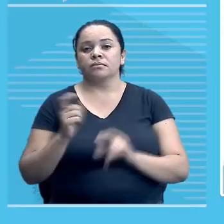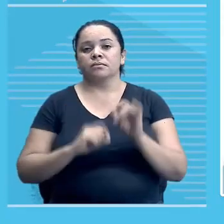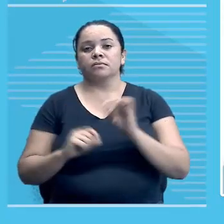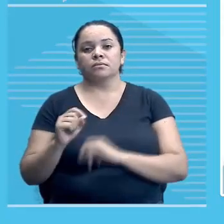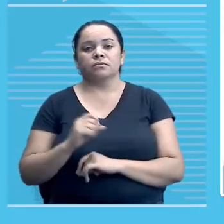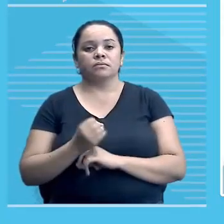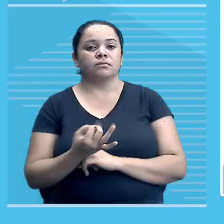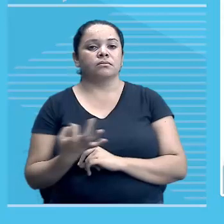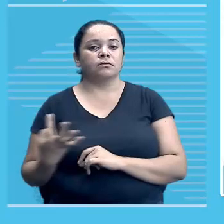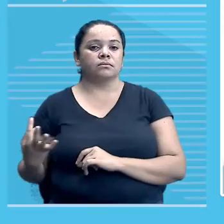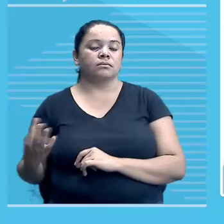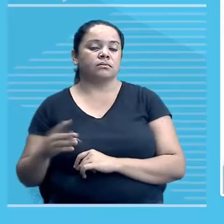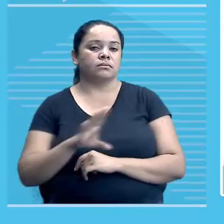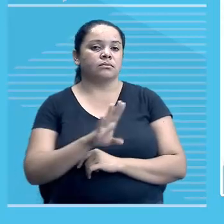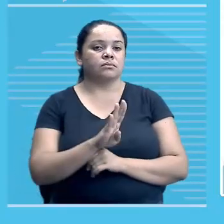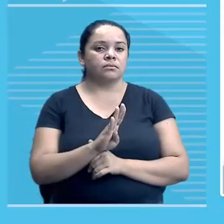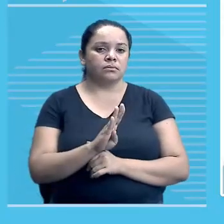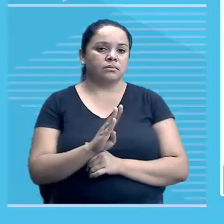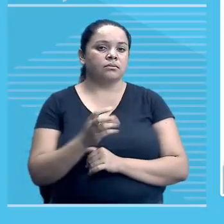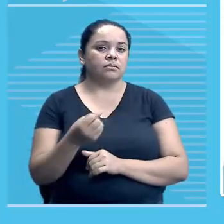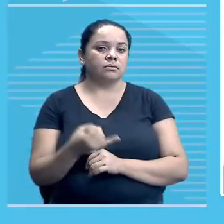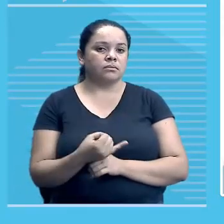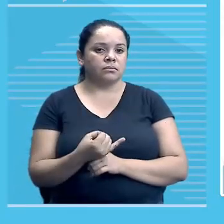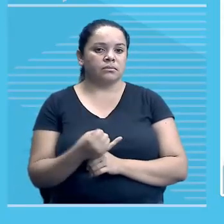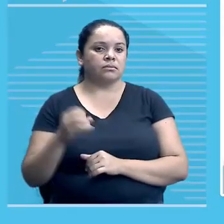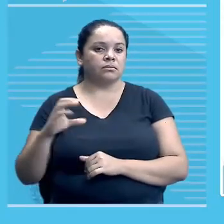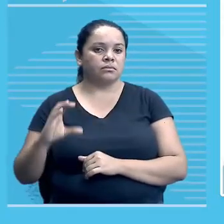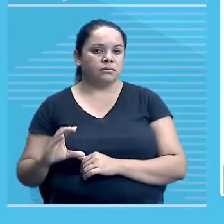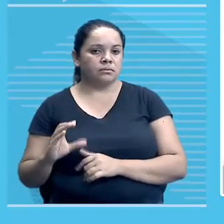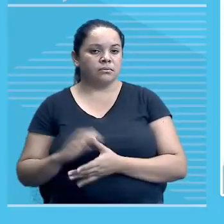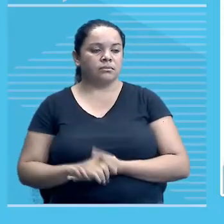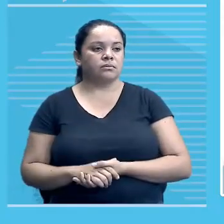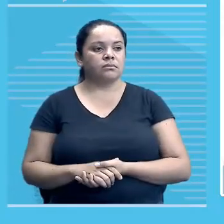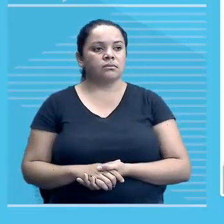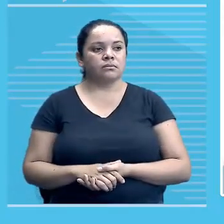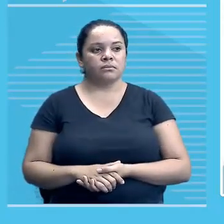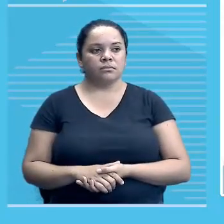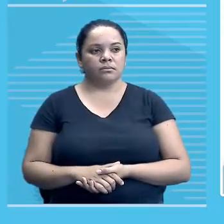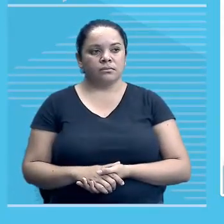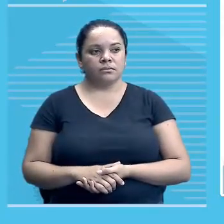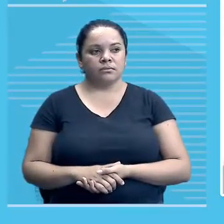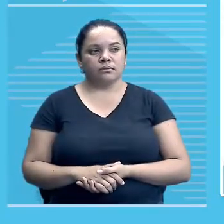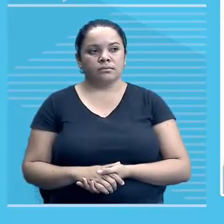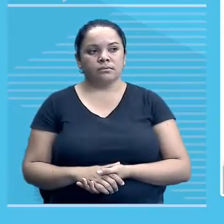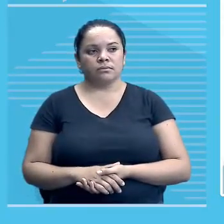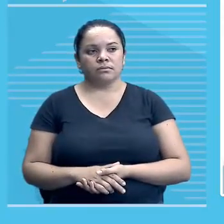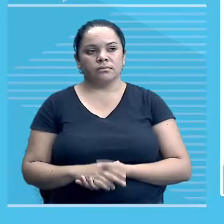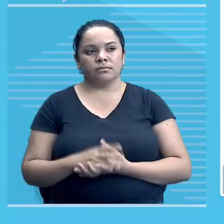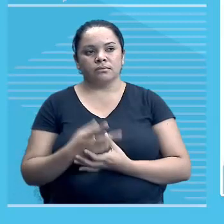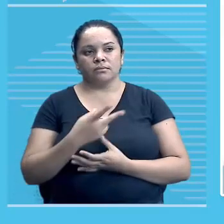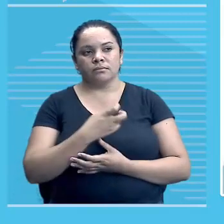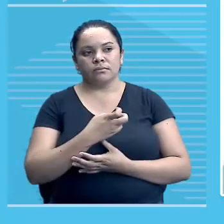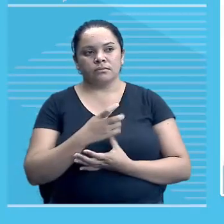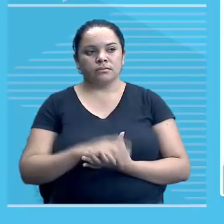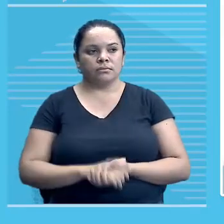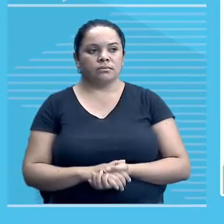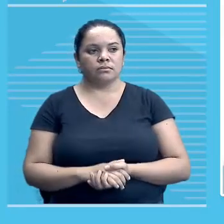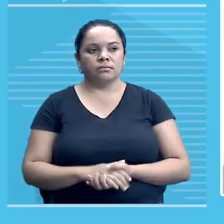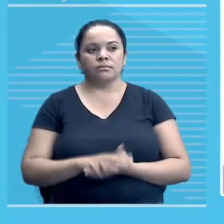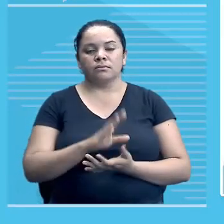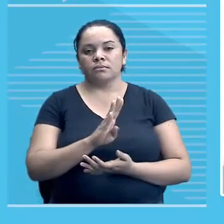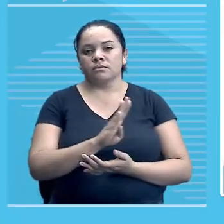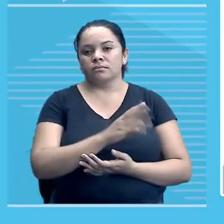é que é b menos c. Fica ligado nos sinais aí. O b é